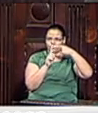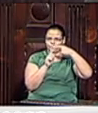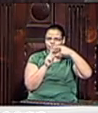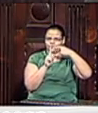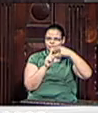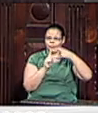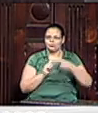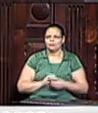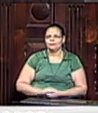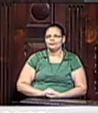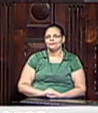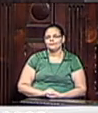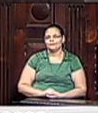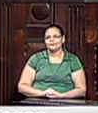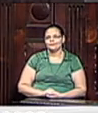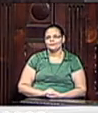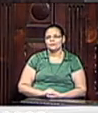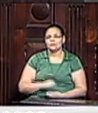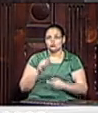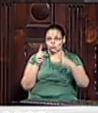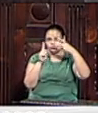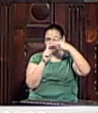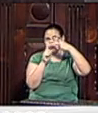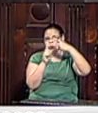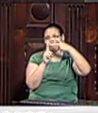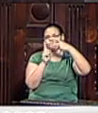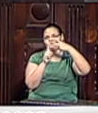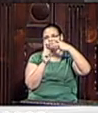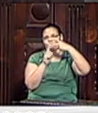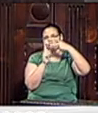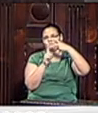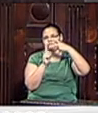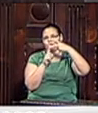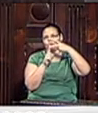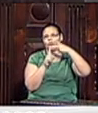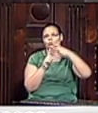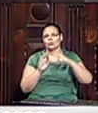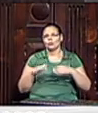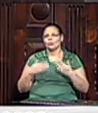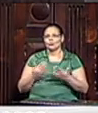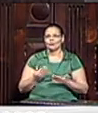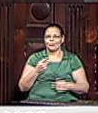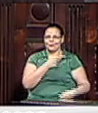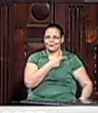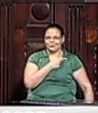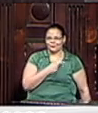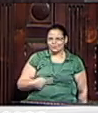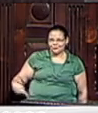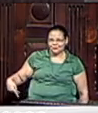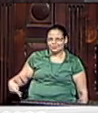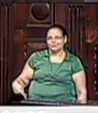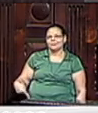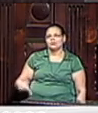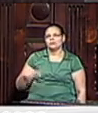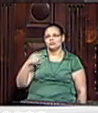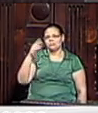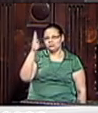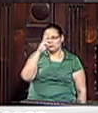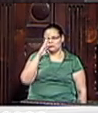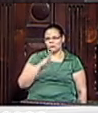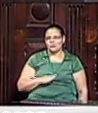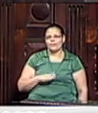uma parte, deputada Zaidan. Segundo ponto, quanto ao presidente nacional